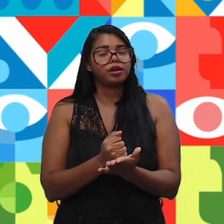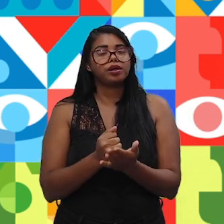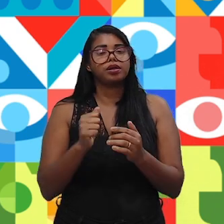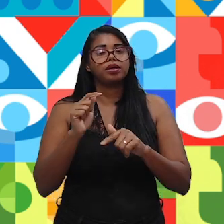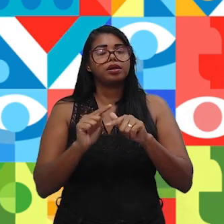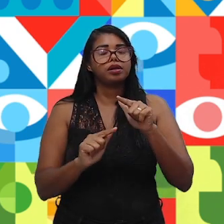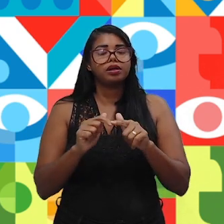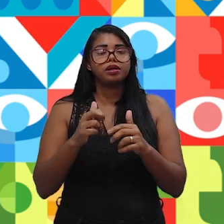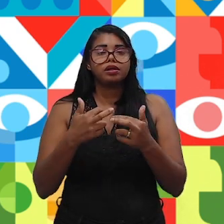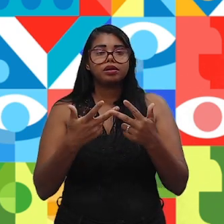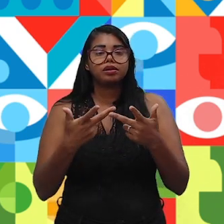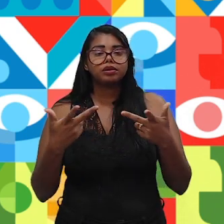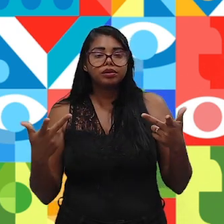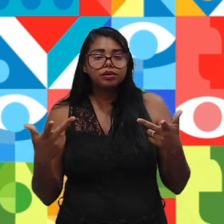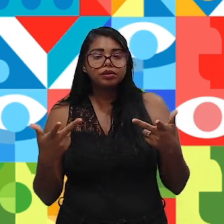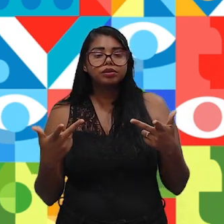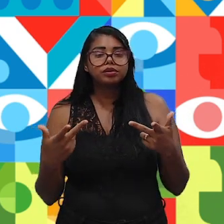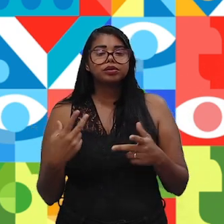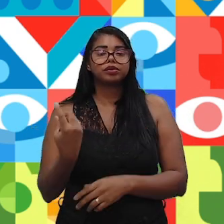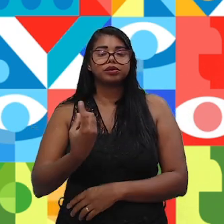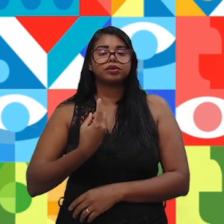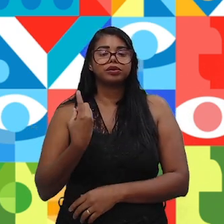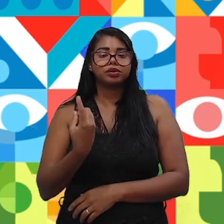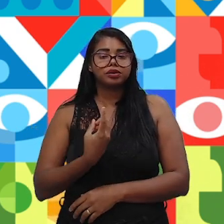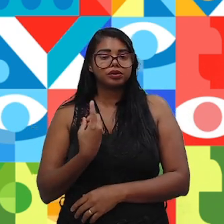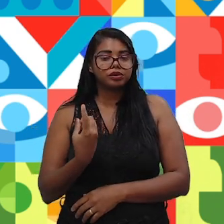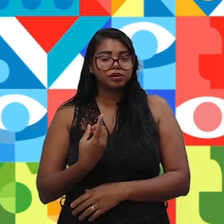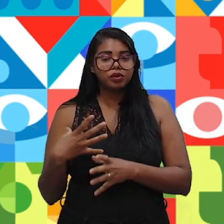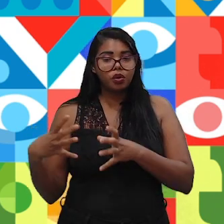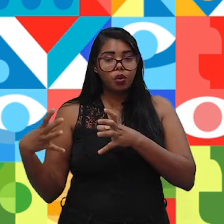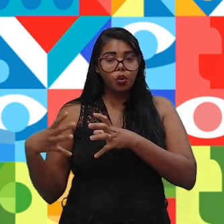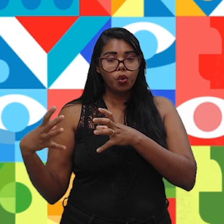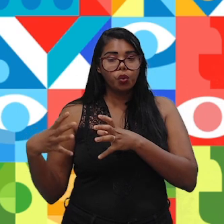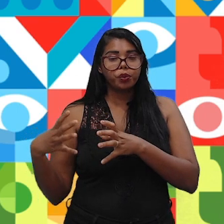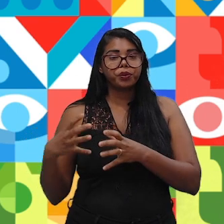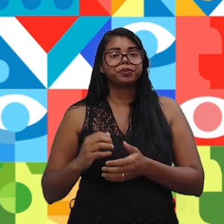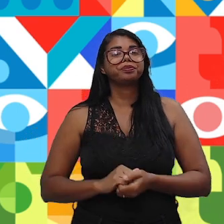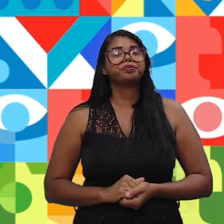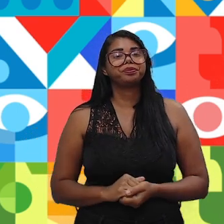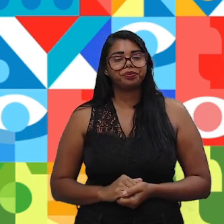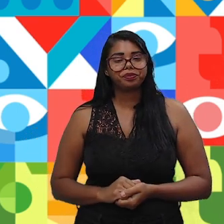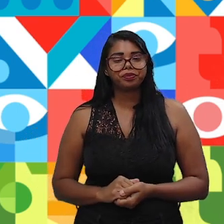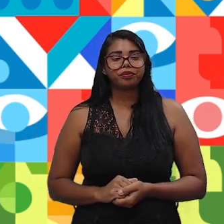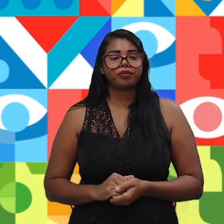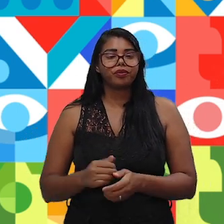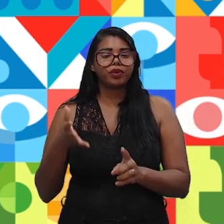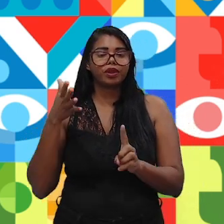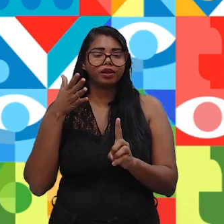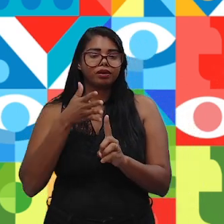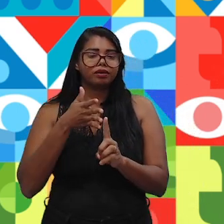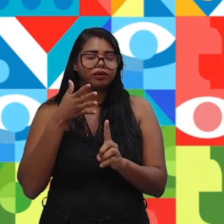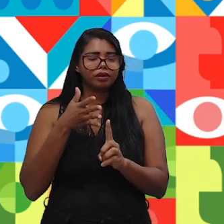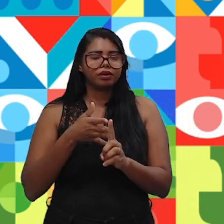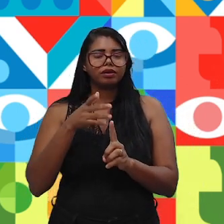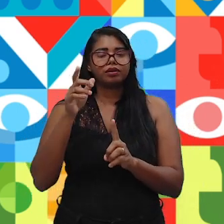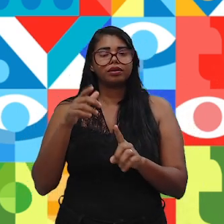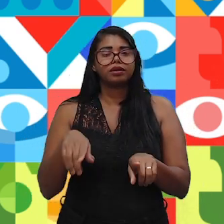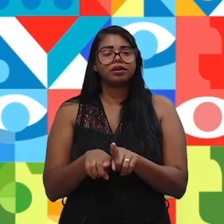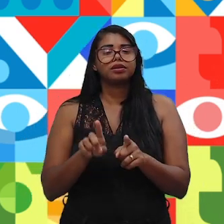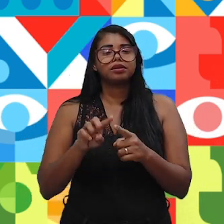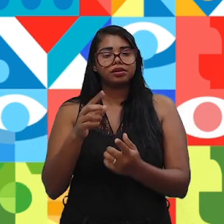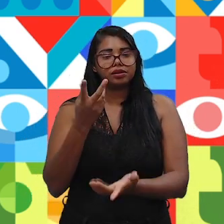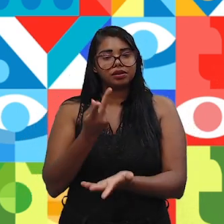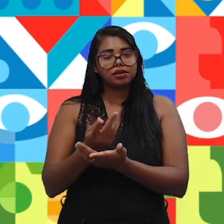materiais, tomados individualmente ou em conjunto, portadores de referência de identidade, a